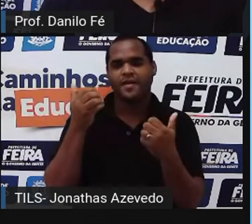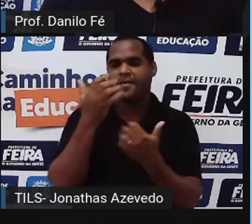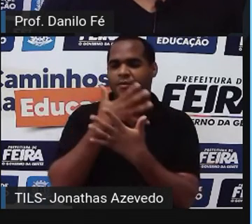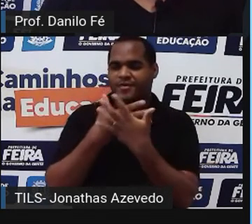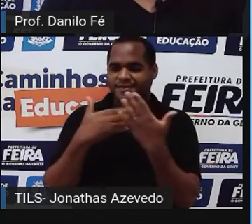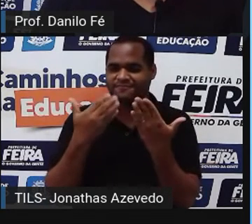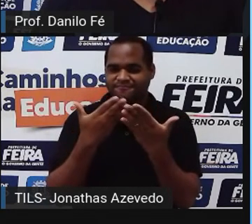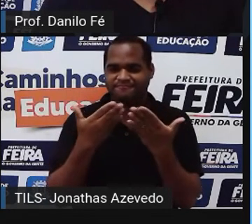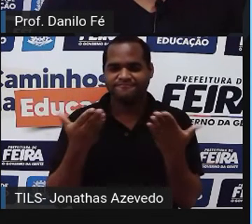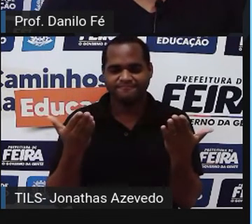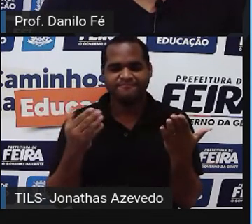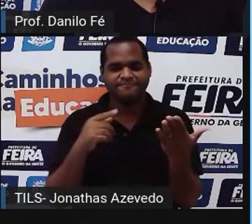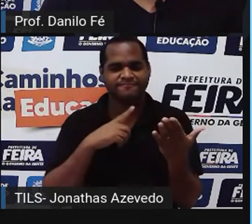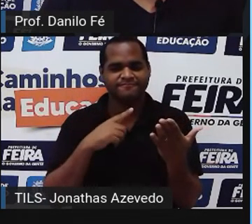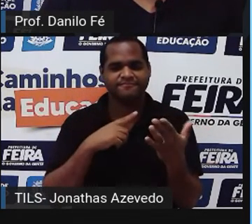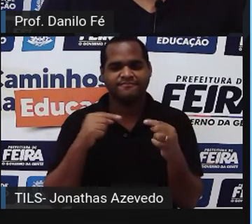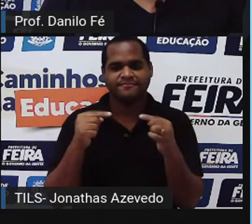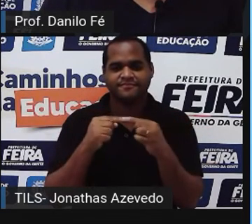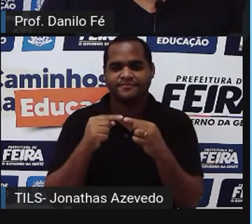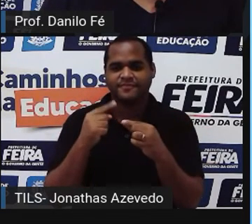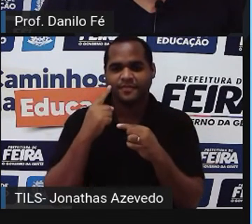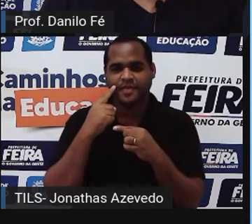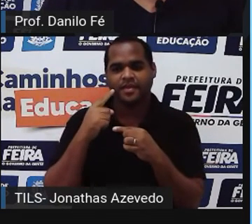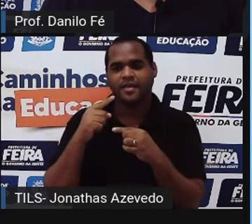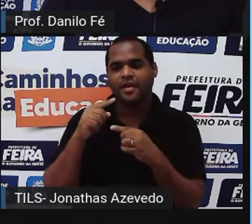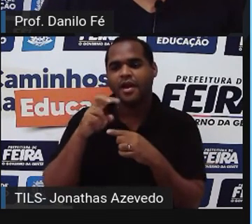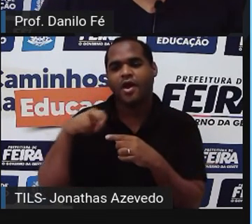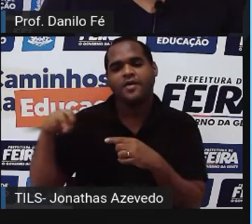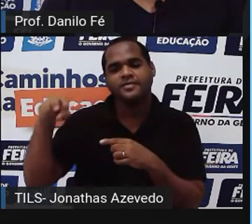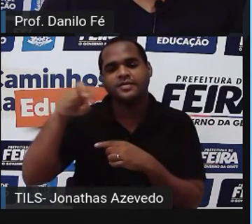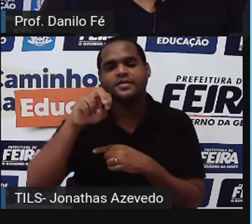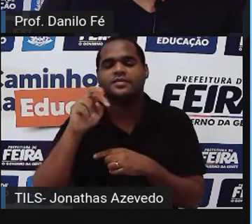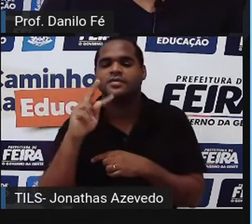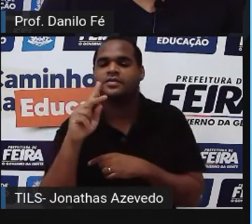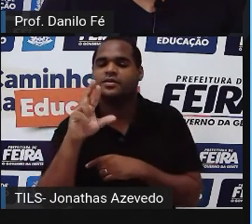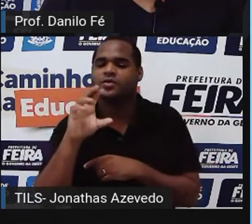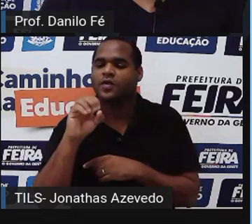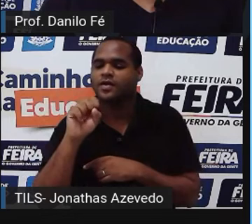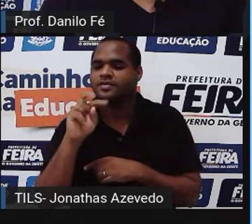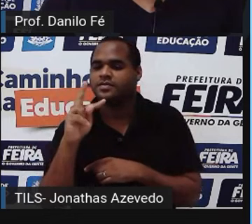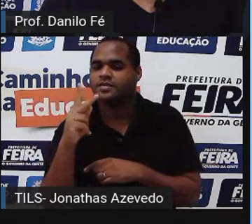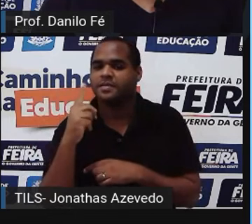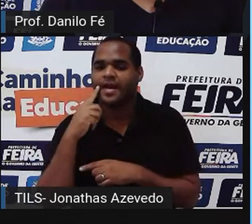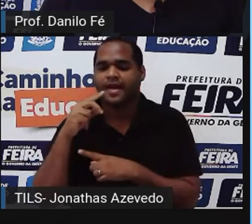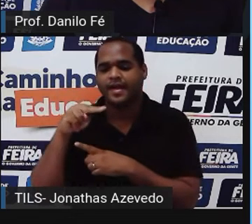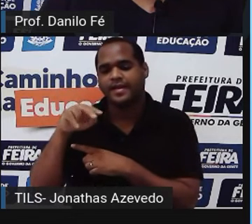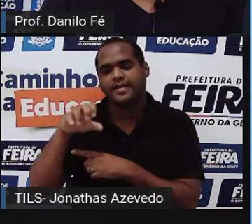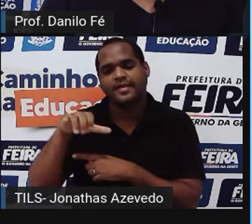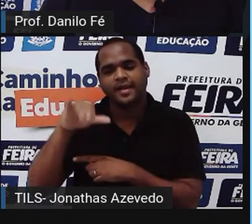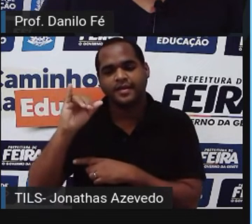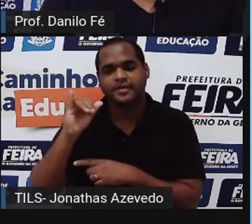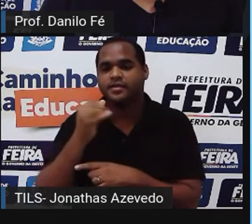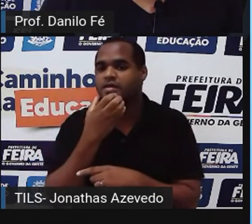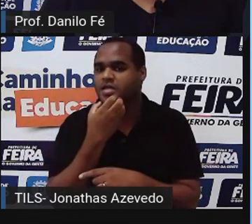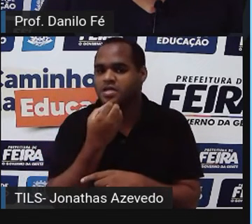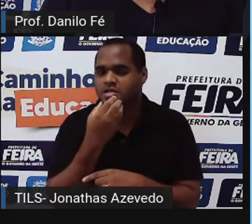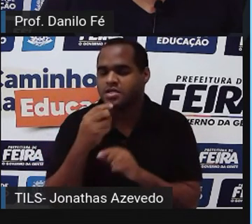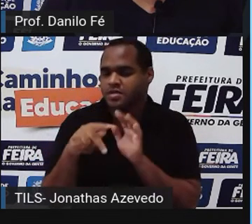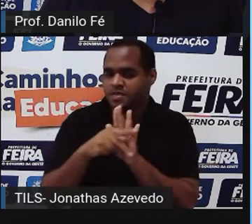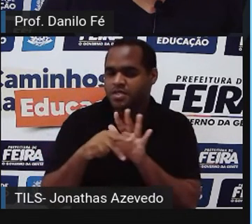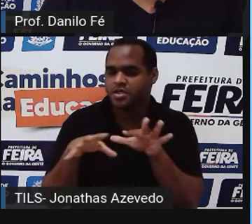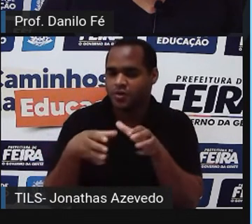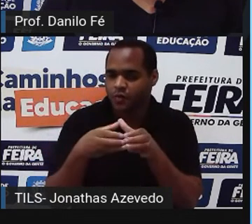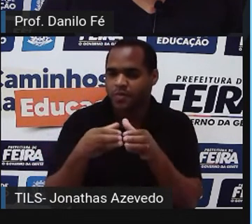vocês, chama A Roda de Hiroshima. A voz é de Ney Matogrosso, faz parte de um grupo